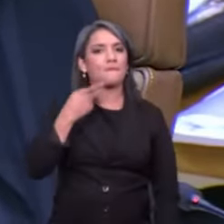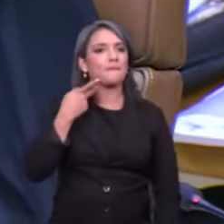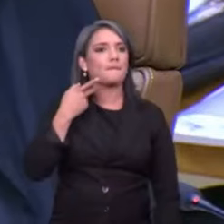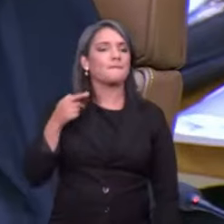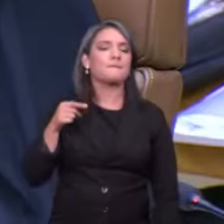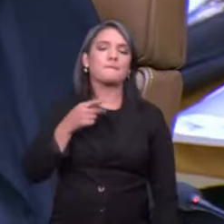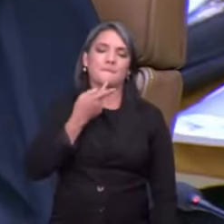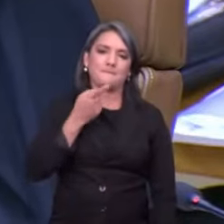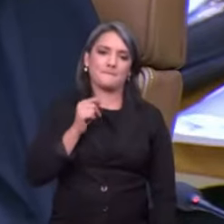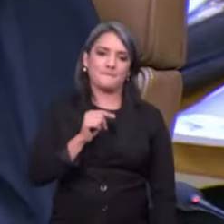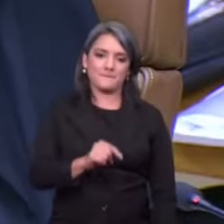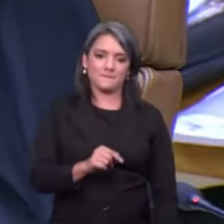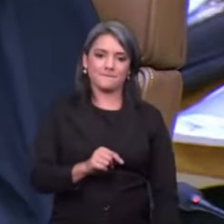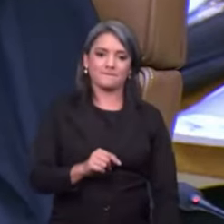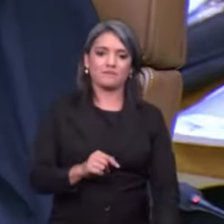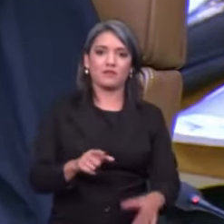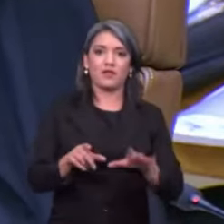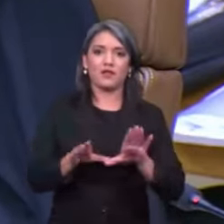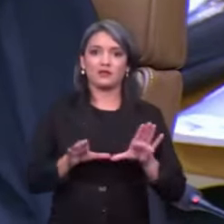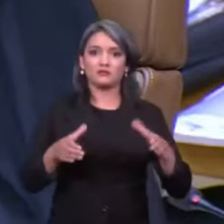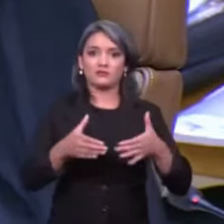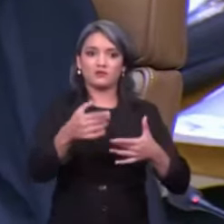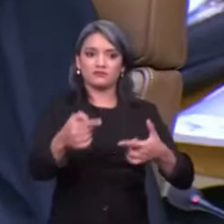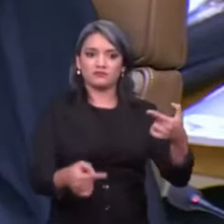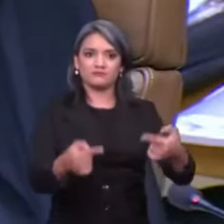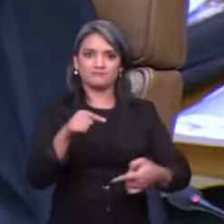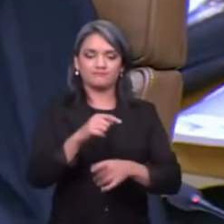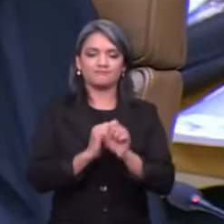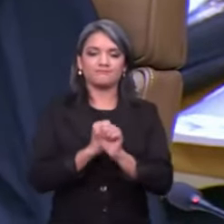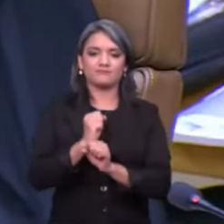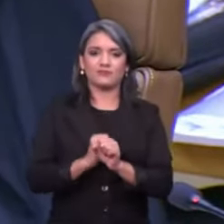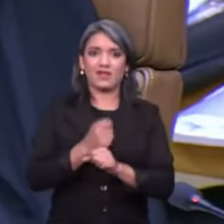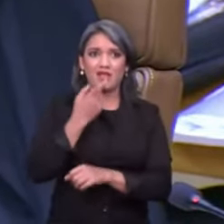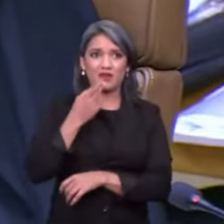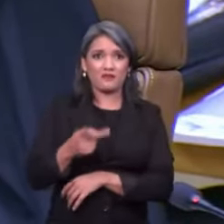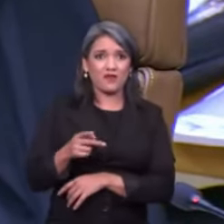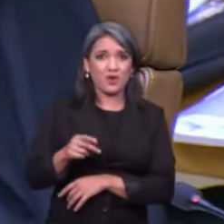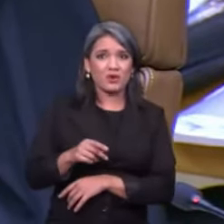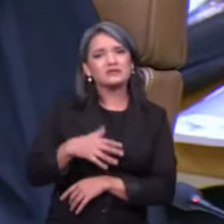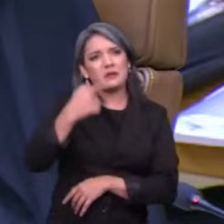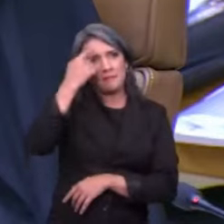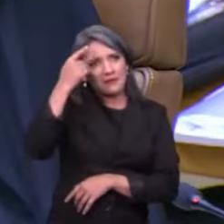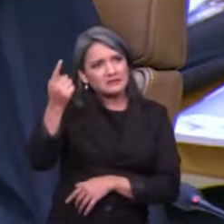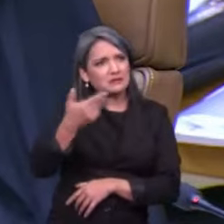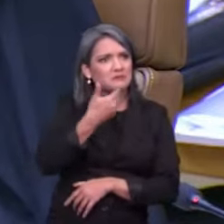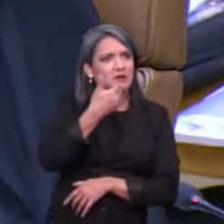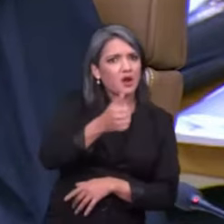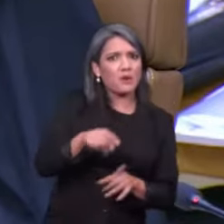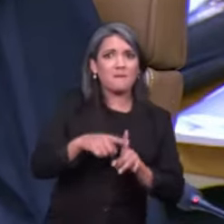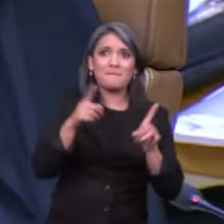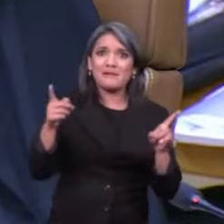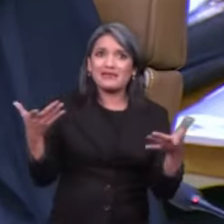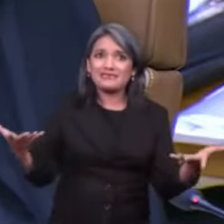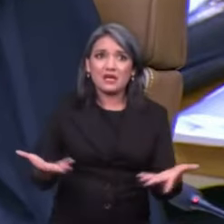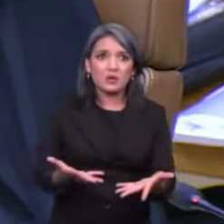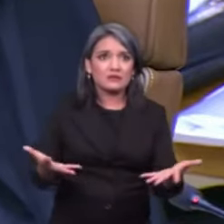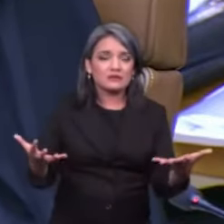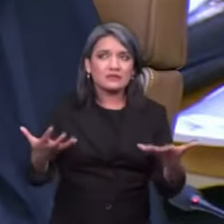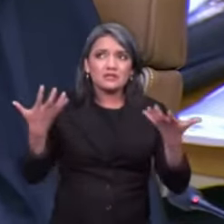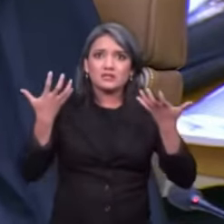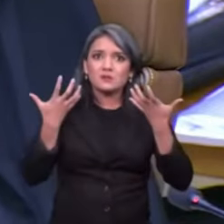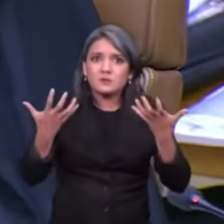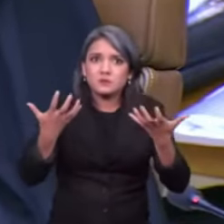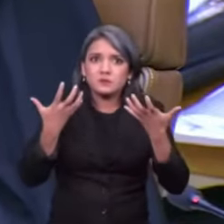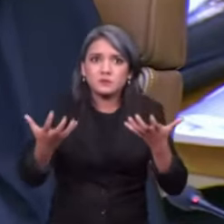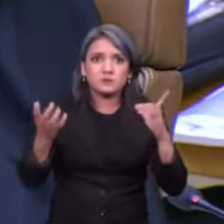Eugênio, em um fórum comunitário esse ano, mas sim um pesadelo distópico que é semelhante a um filme sombrio de Hollywood.